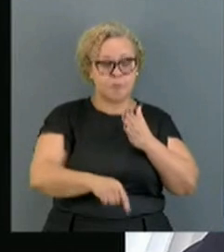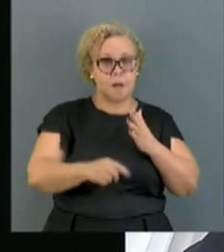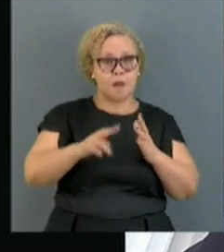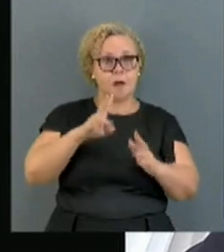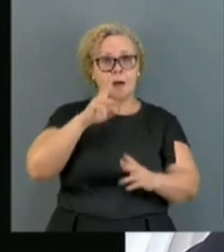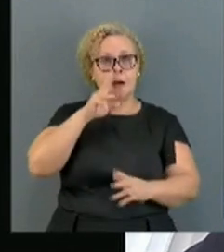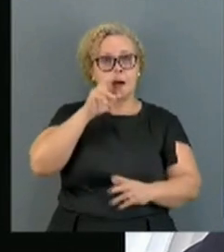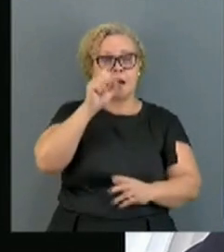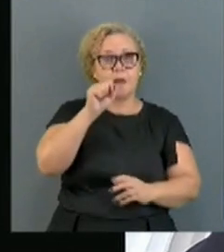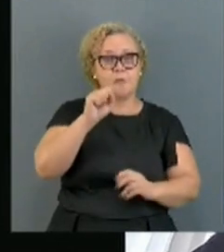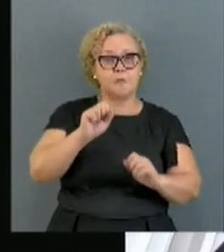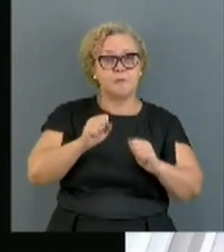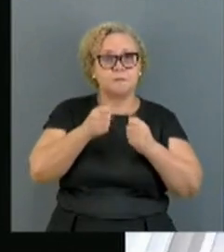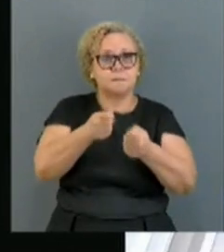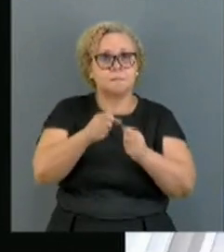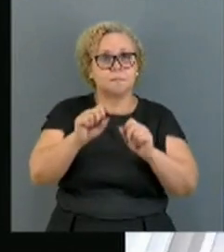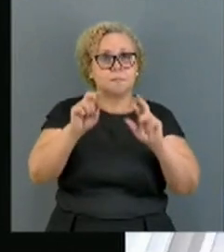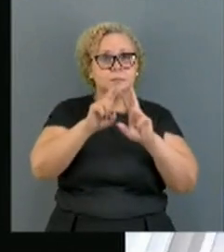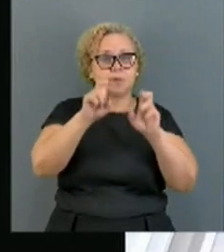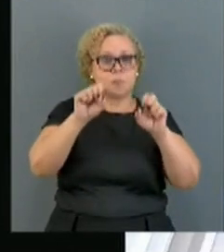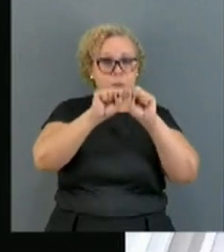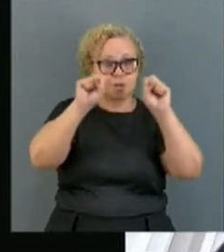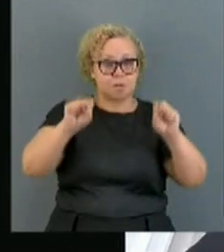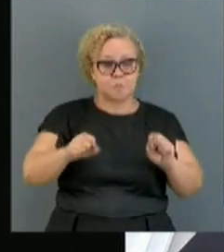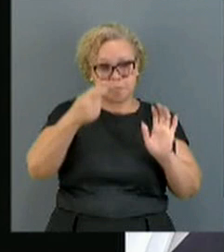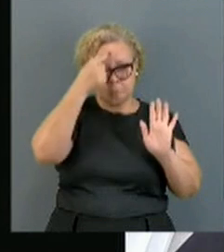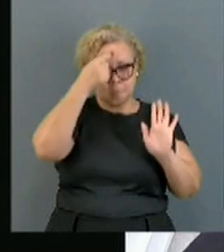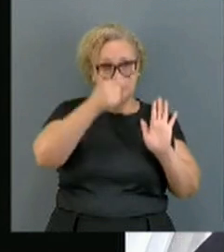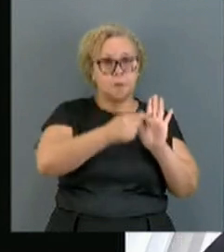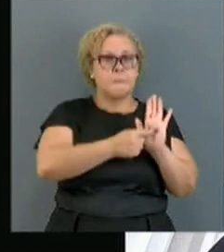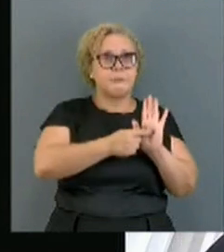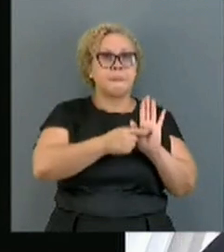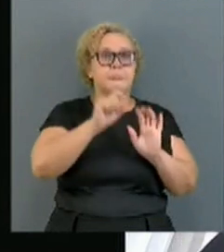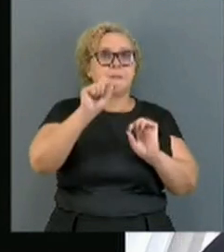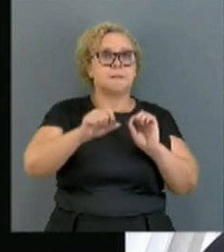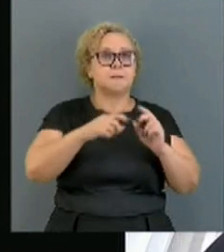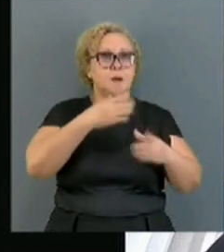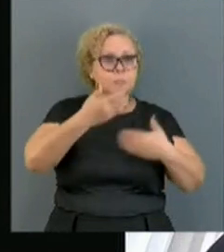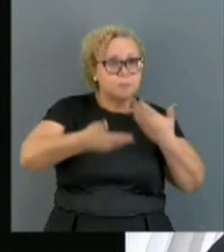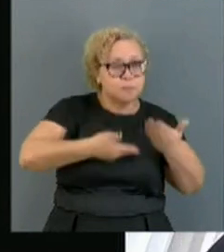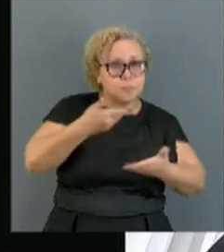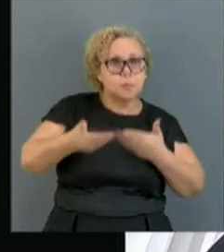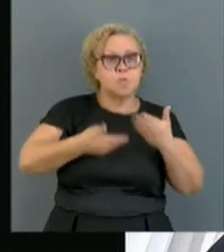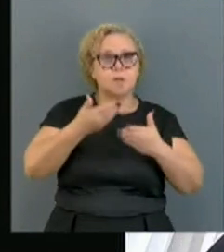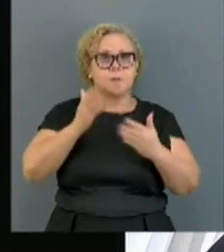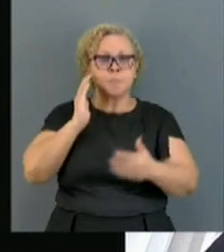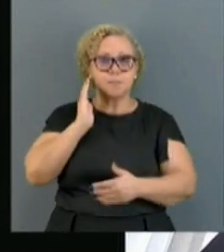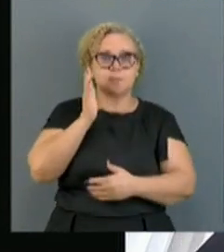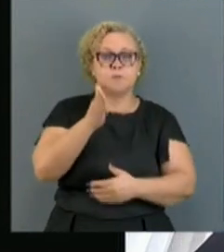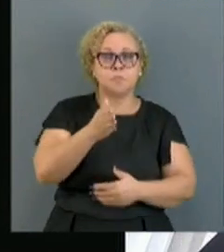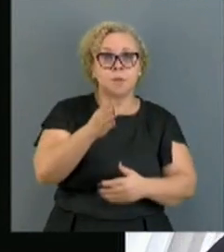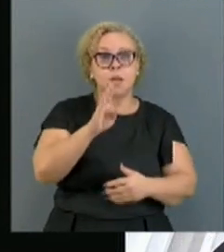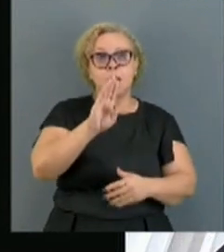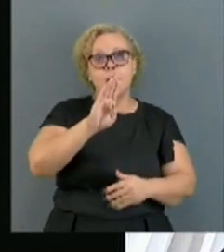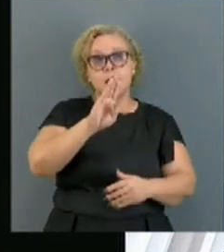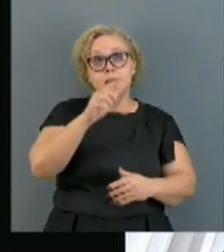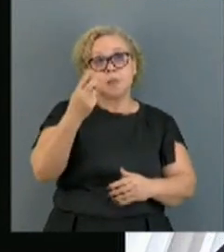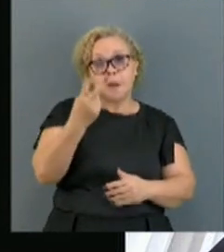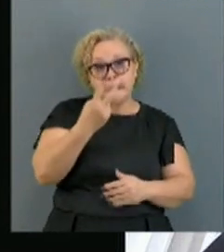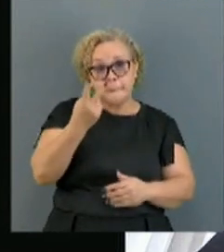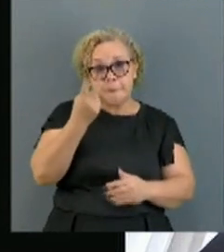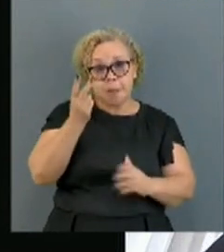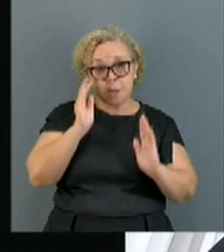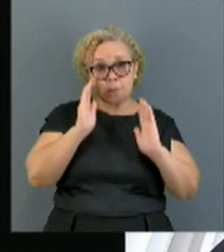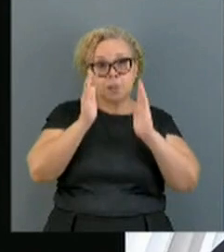de que esses sistemas de inteligência artificial, eles são dinâmicos e bidirecionais, ou seja, no sentido de que